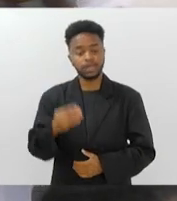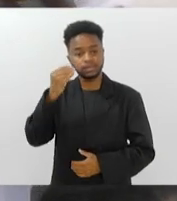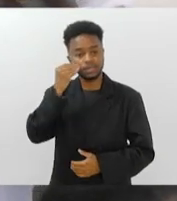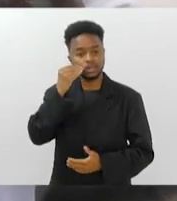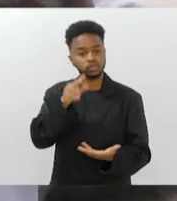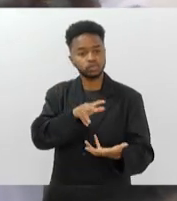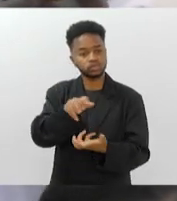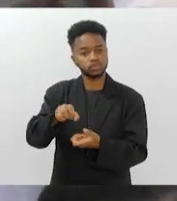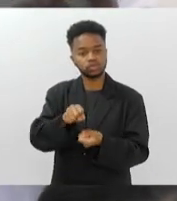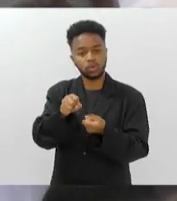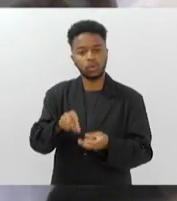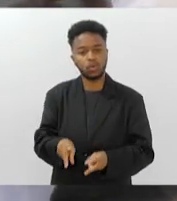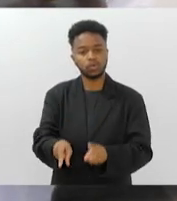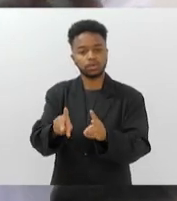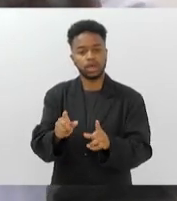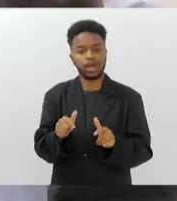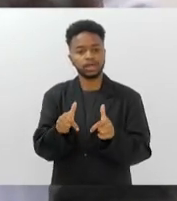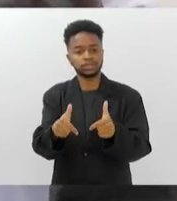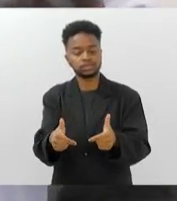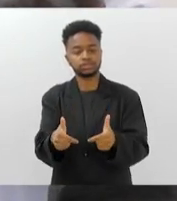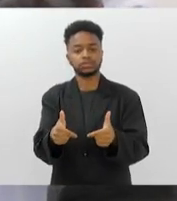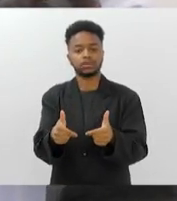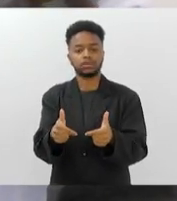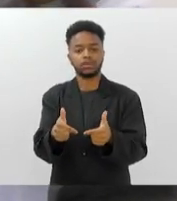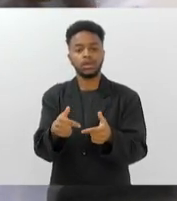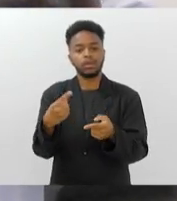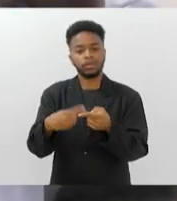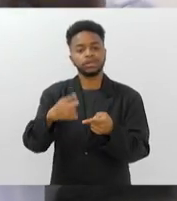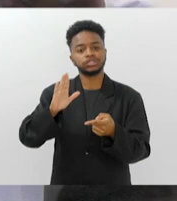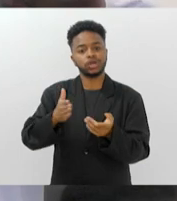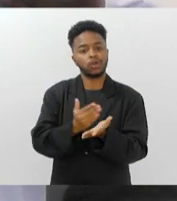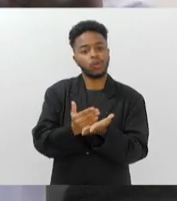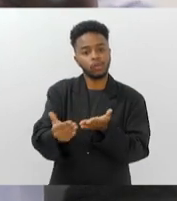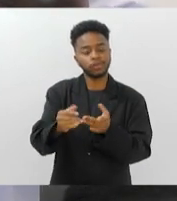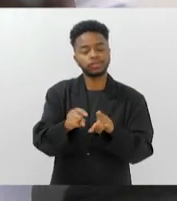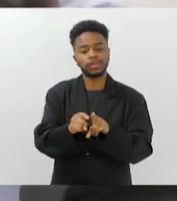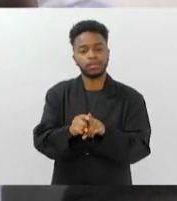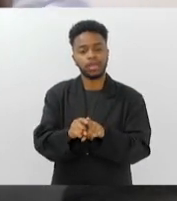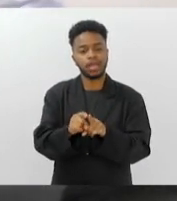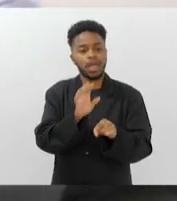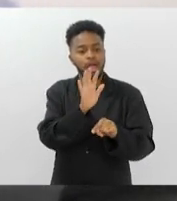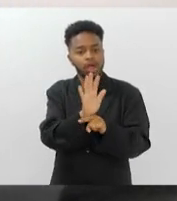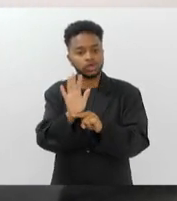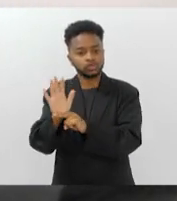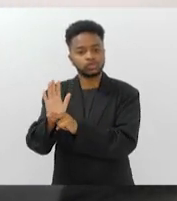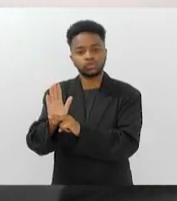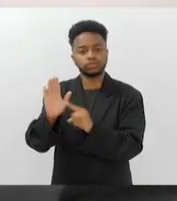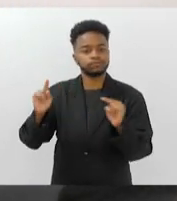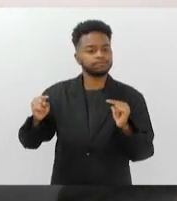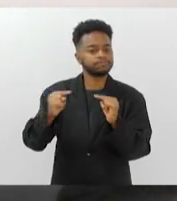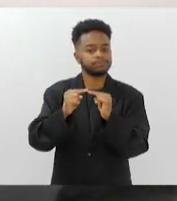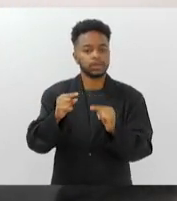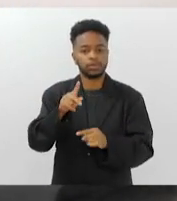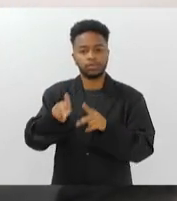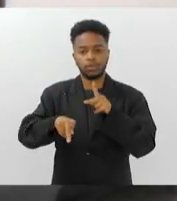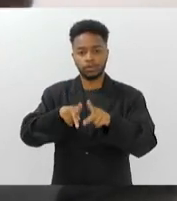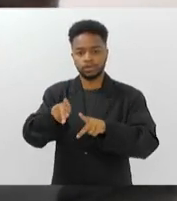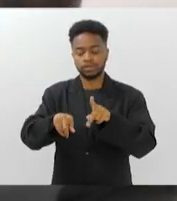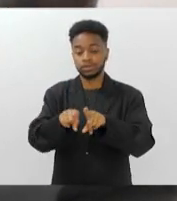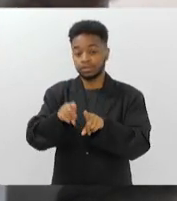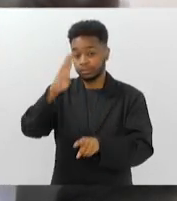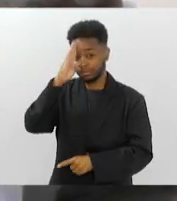sustentabilidade das iniciativas que já estão em curso e que T beneficiado diretamente a população